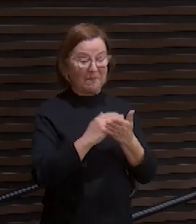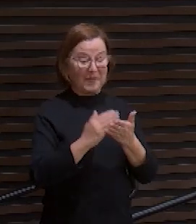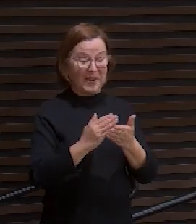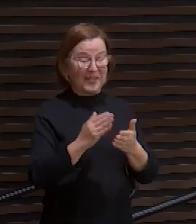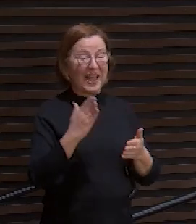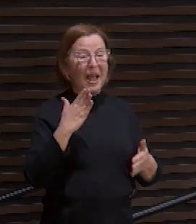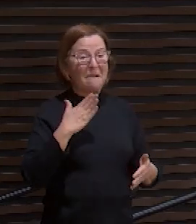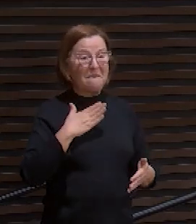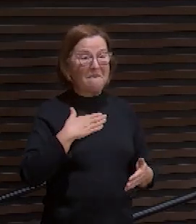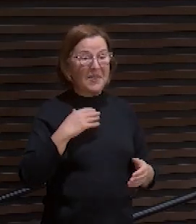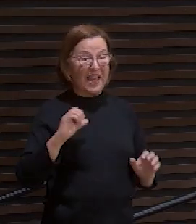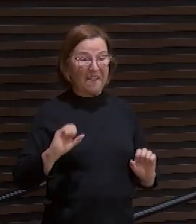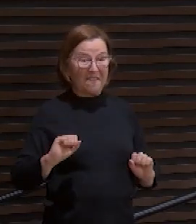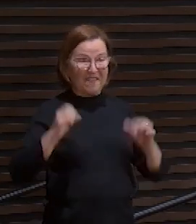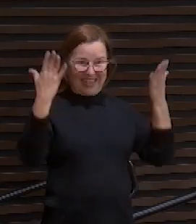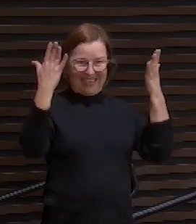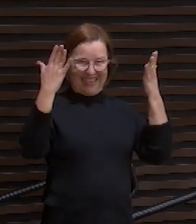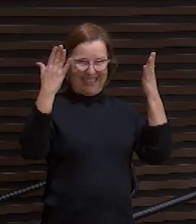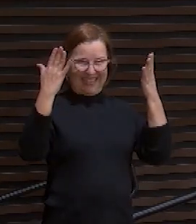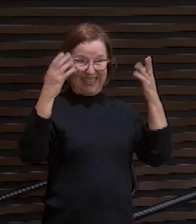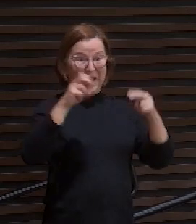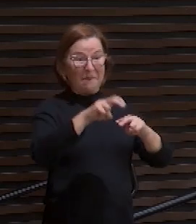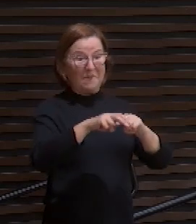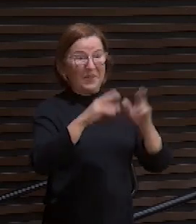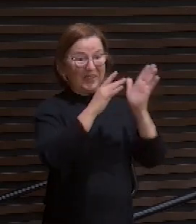festa. Isso é por isso que ele está sentado.